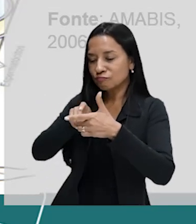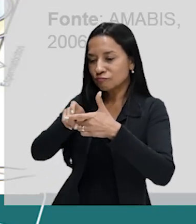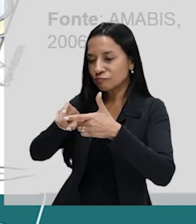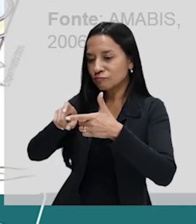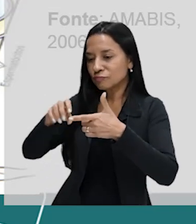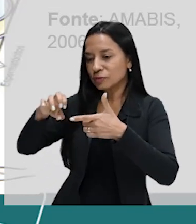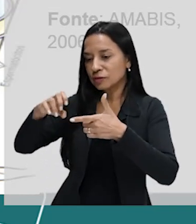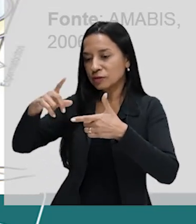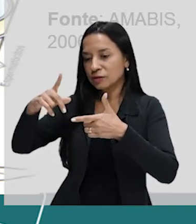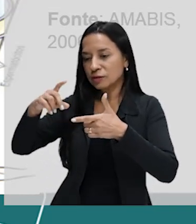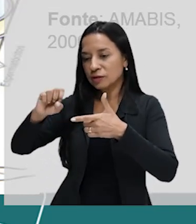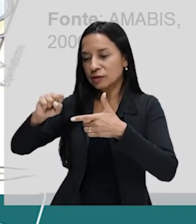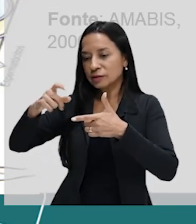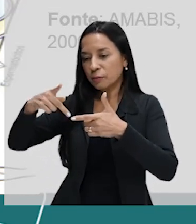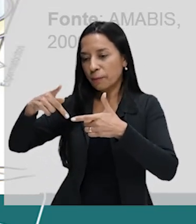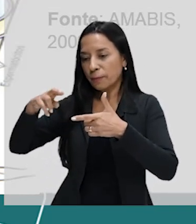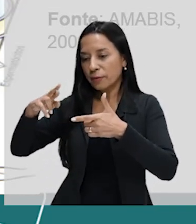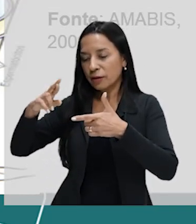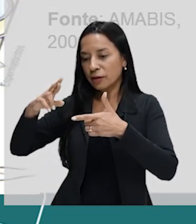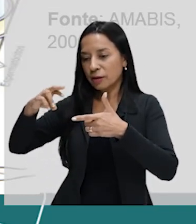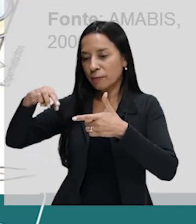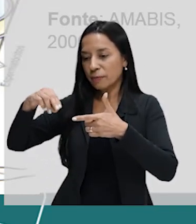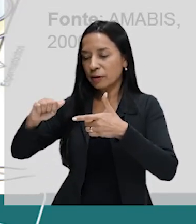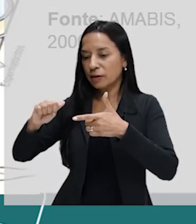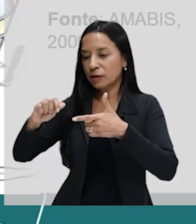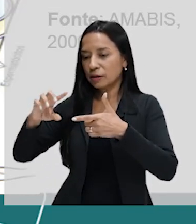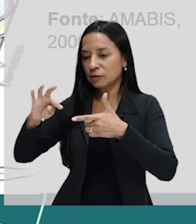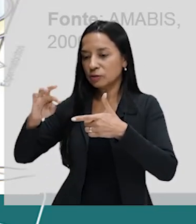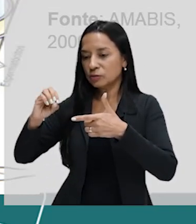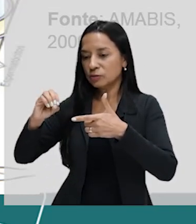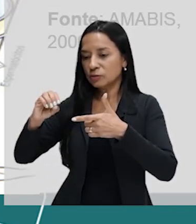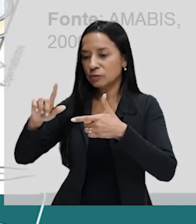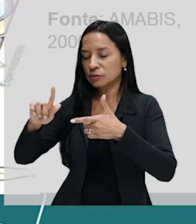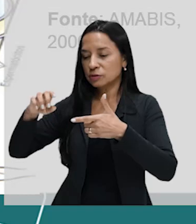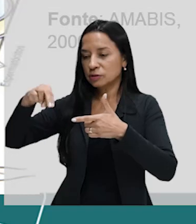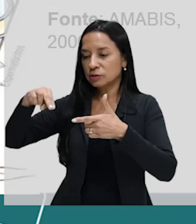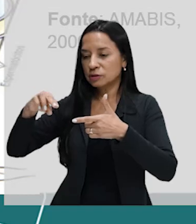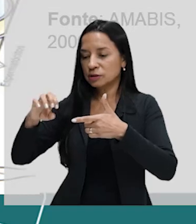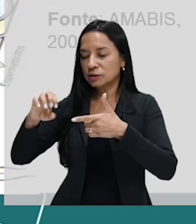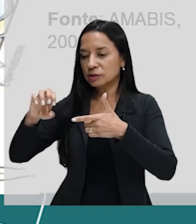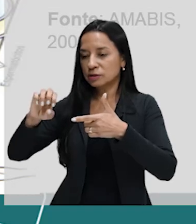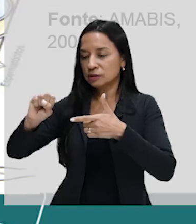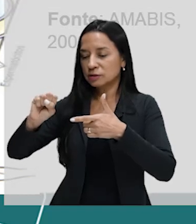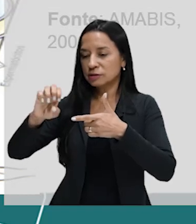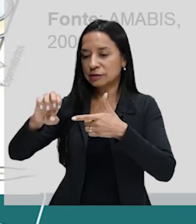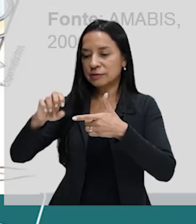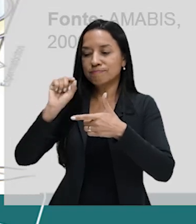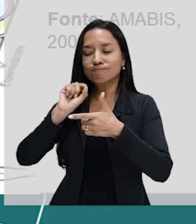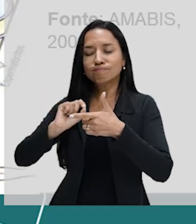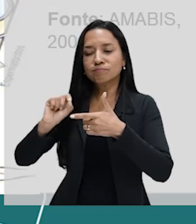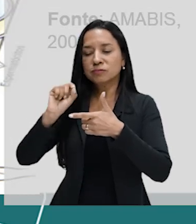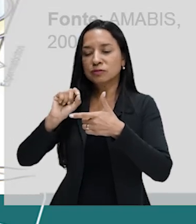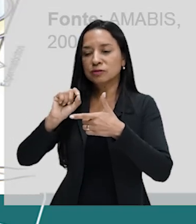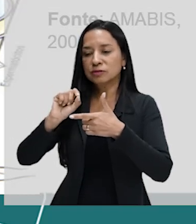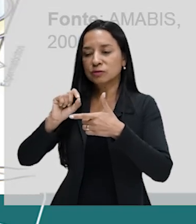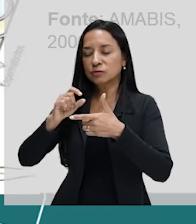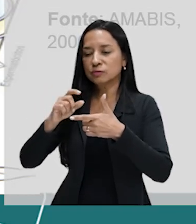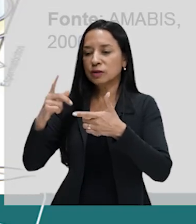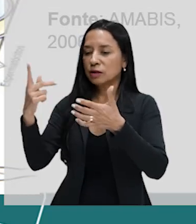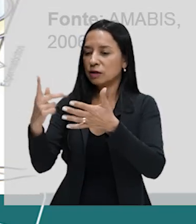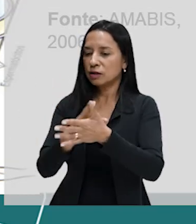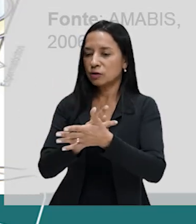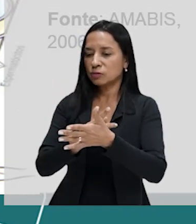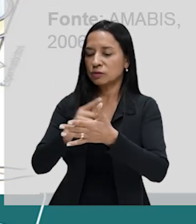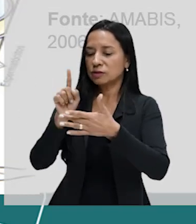espermatogênese, ou seja, origem e formação dos espermatozoides. A espermatogênese, ela ocorre